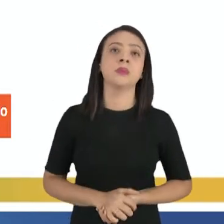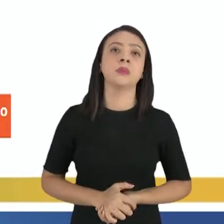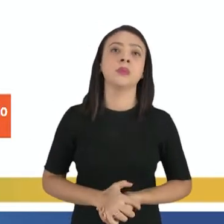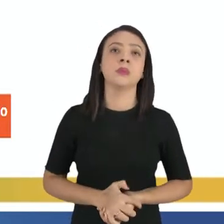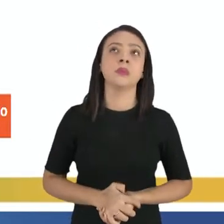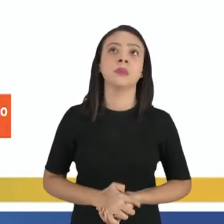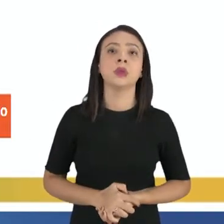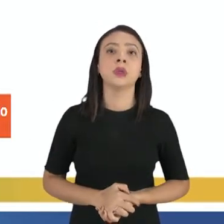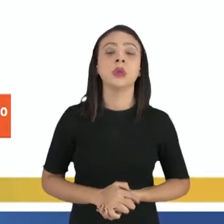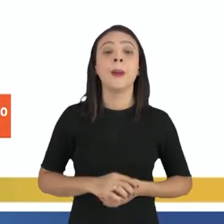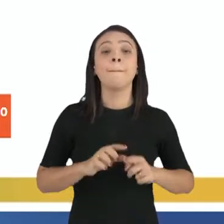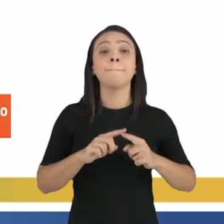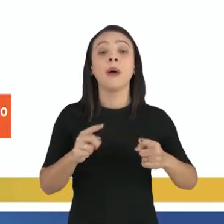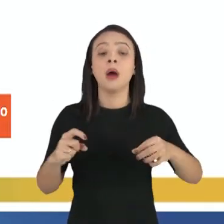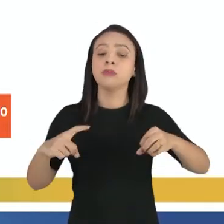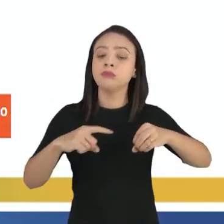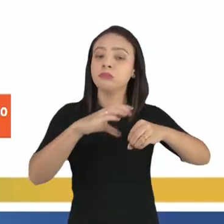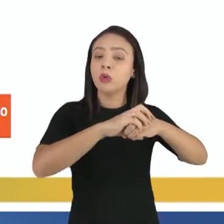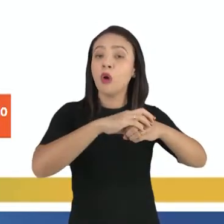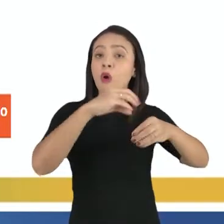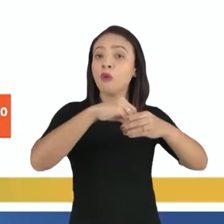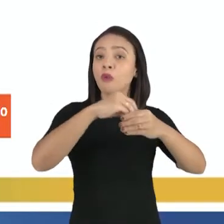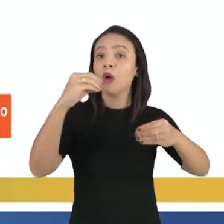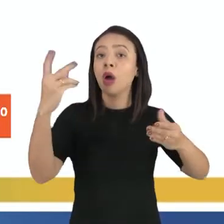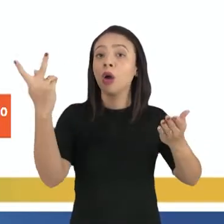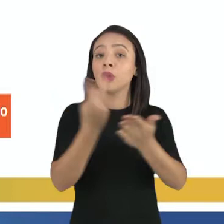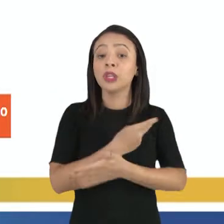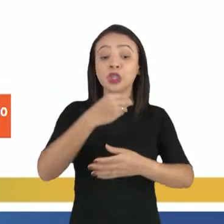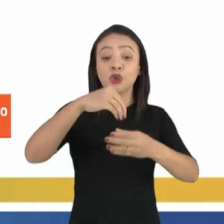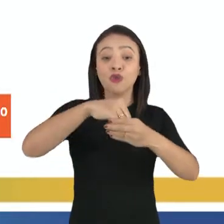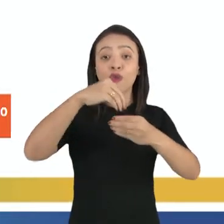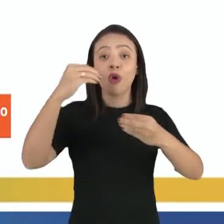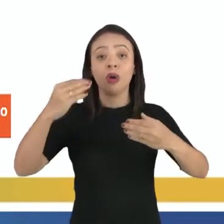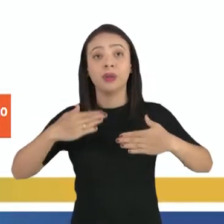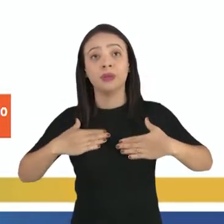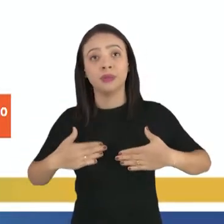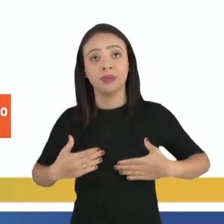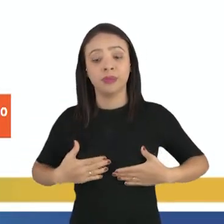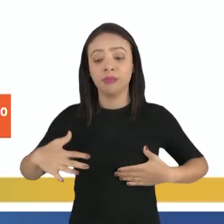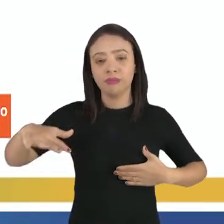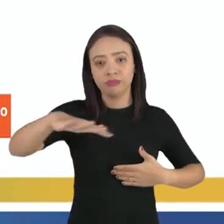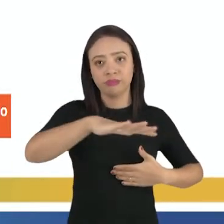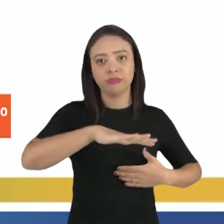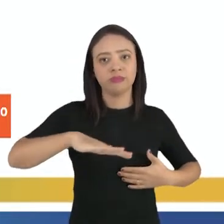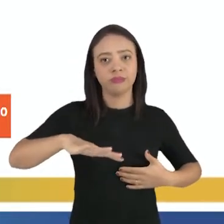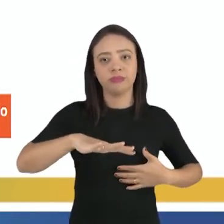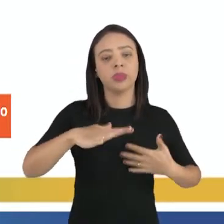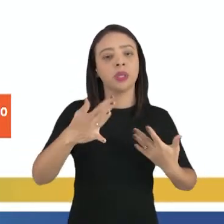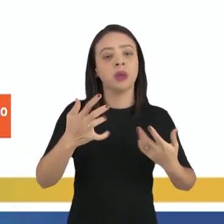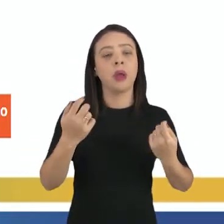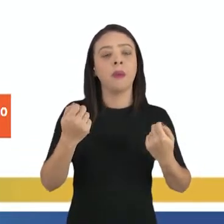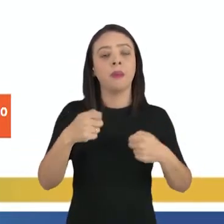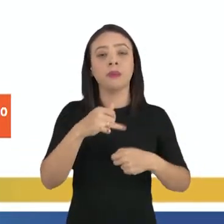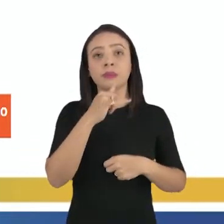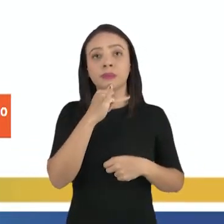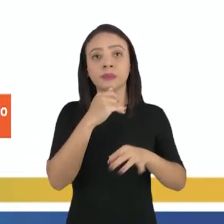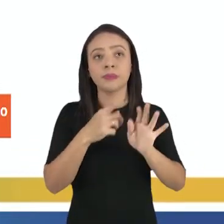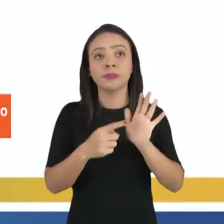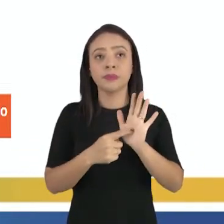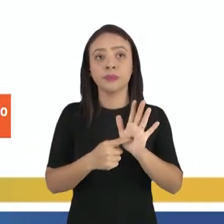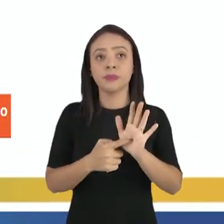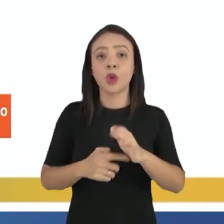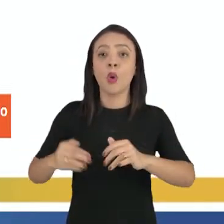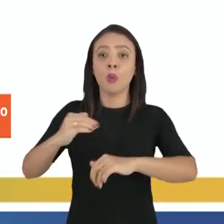fêmea. Já a fecundação externa ocorre fora do corpo, geralmente no ambiente. O que a gente pode dar um exemplo? O exemplo